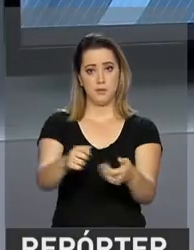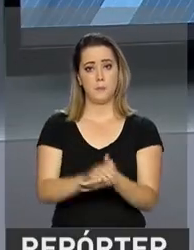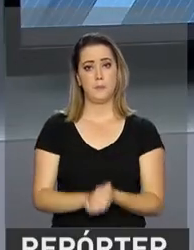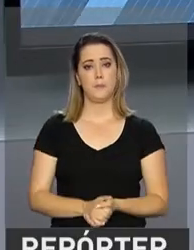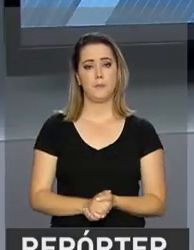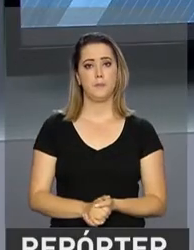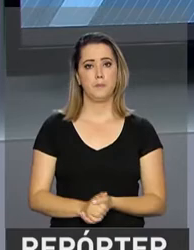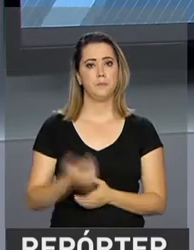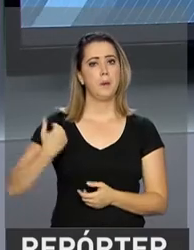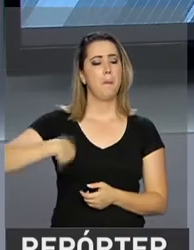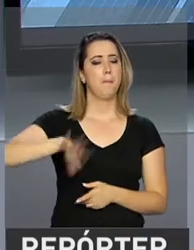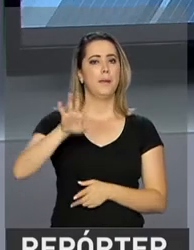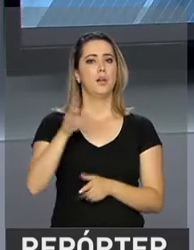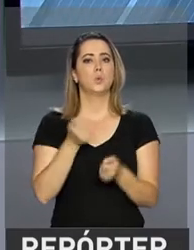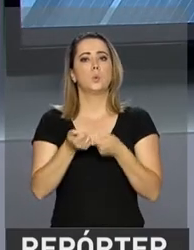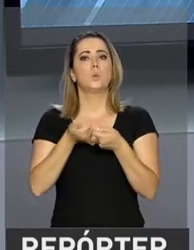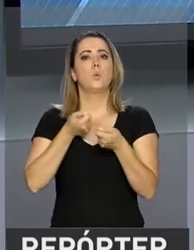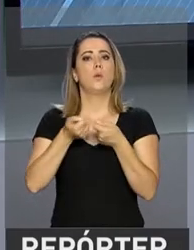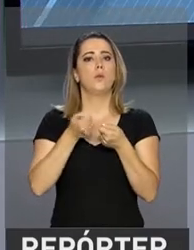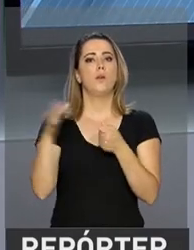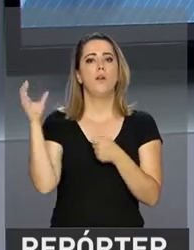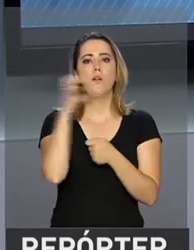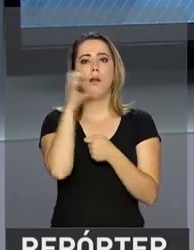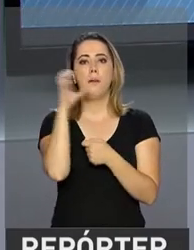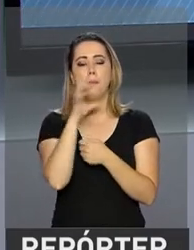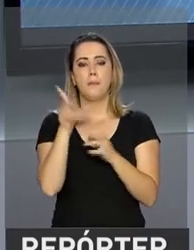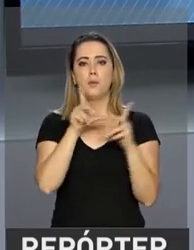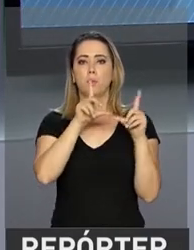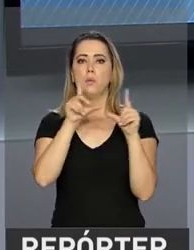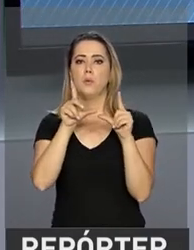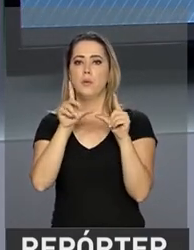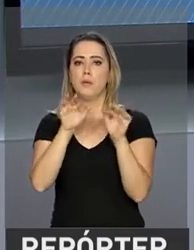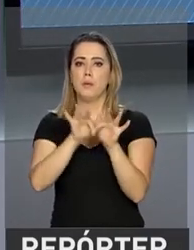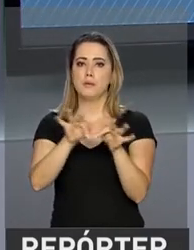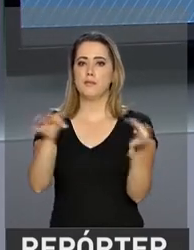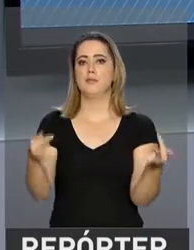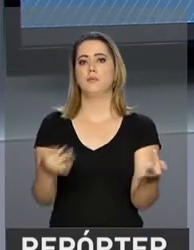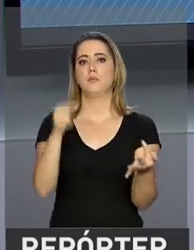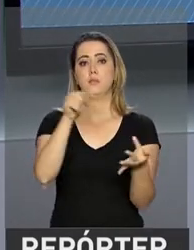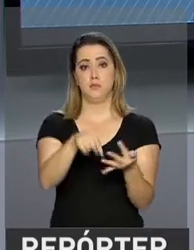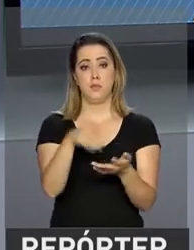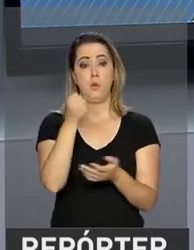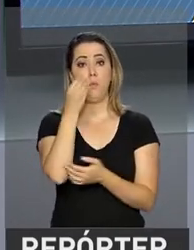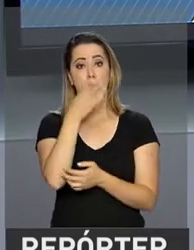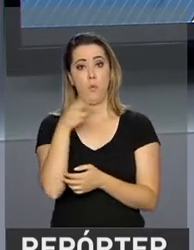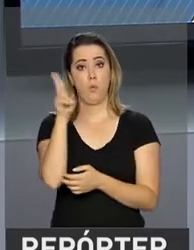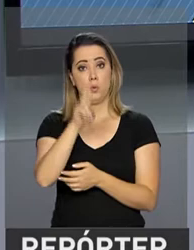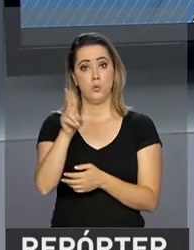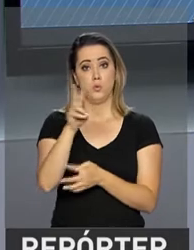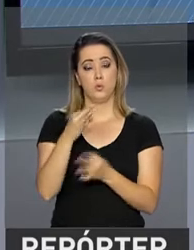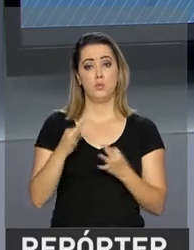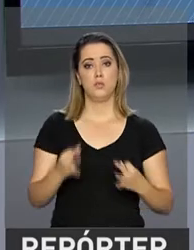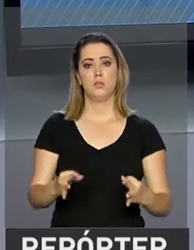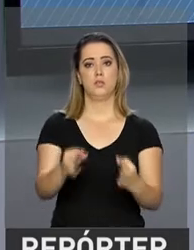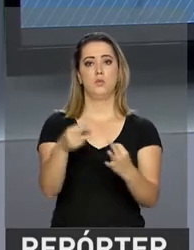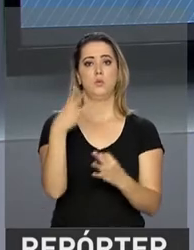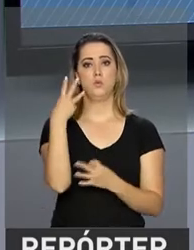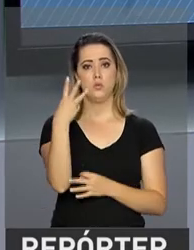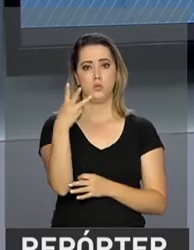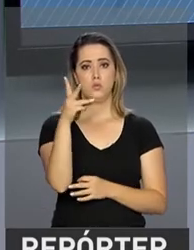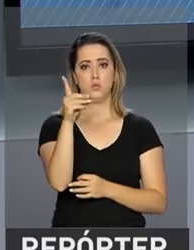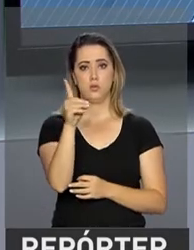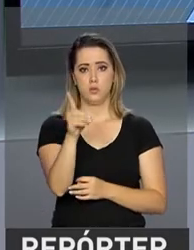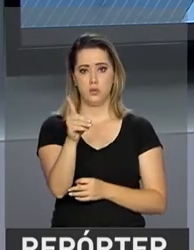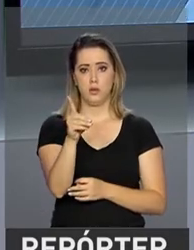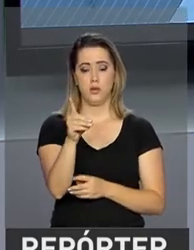maior precisão agilidade e menos complicações são algumas vantagens do uso da tecnologia 3d na